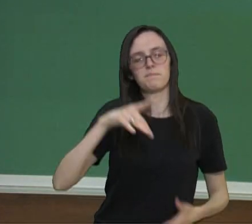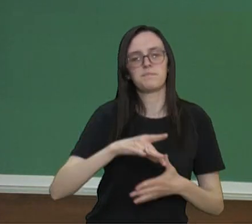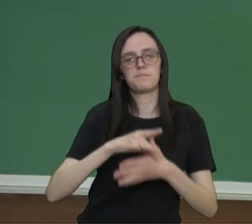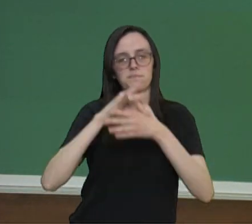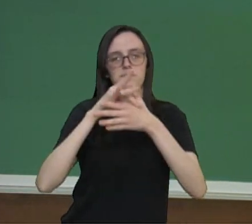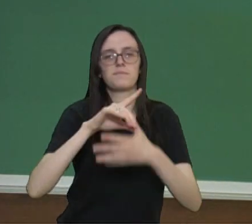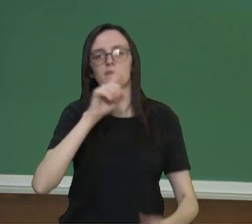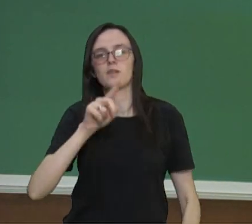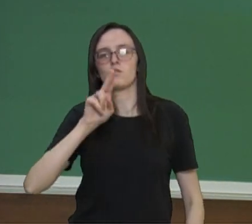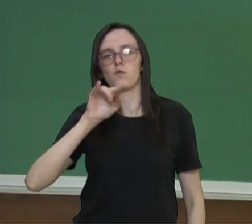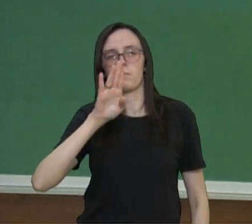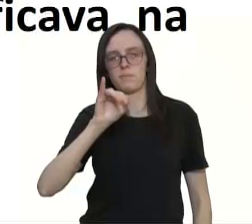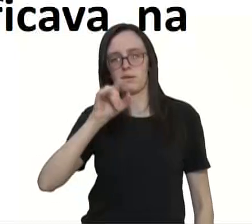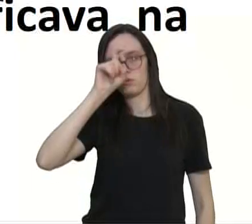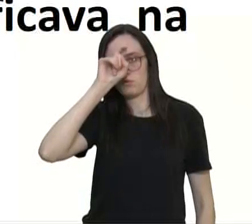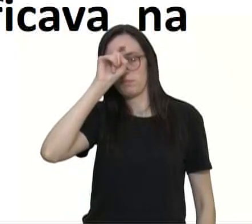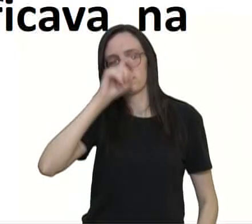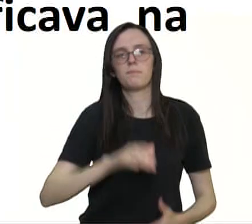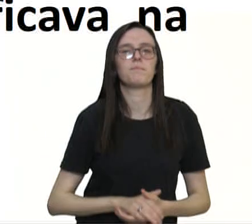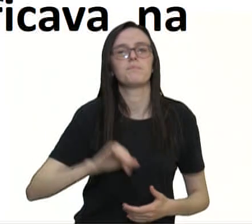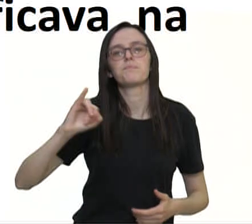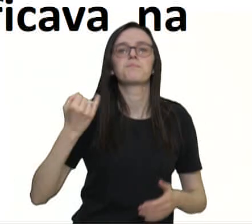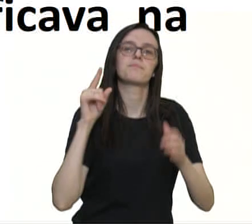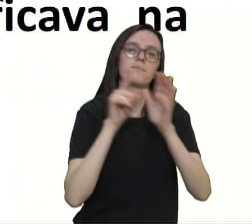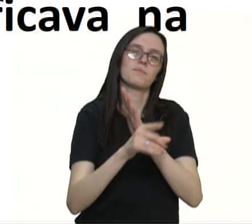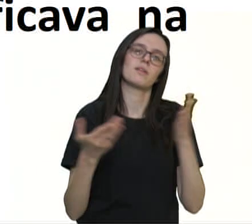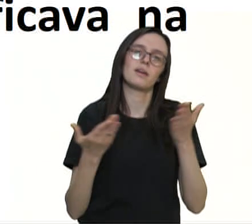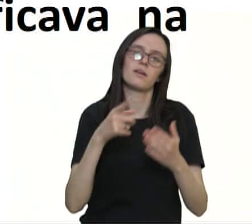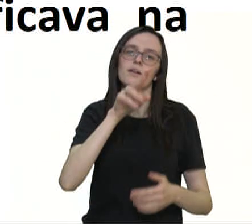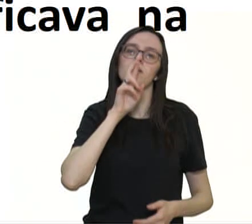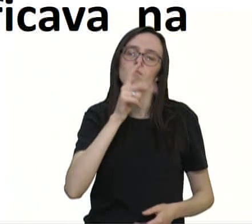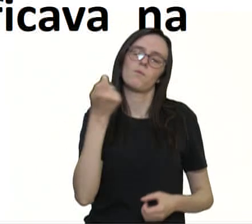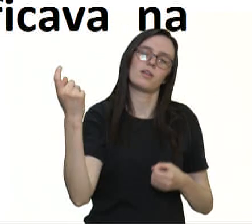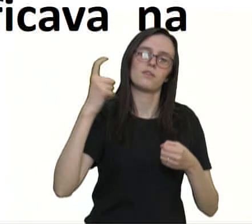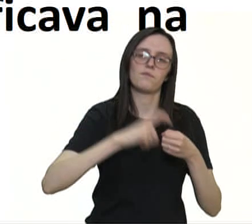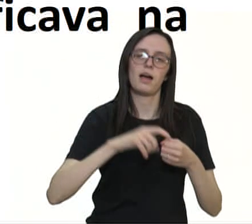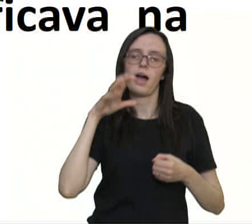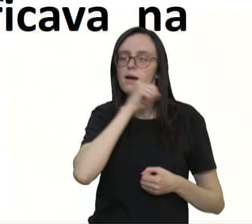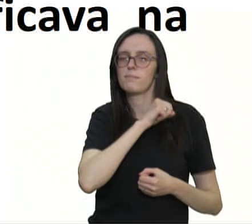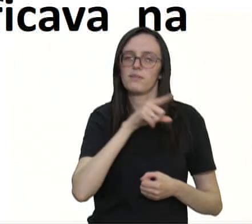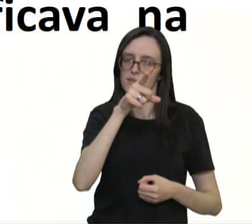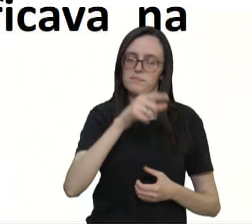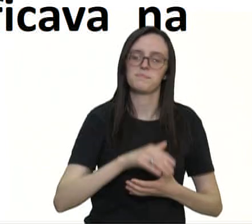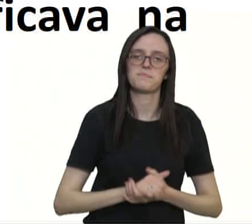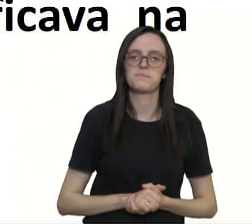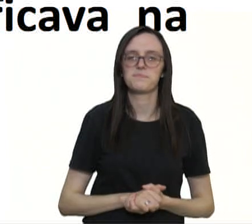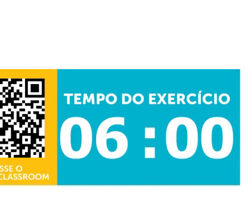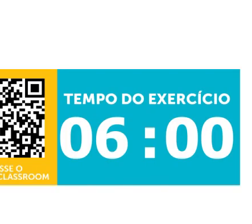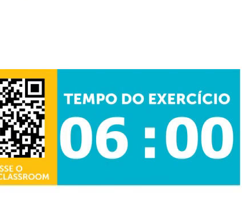o Zumbi. Certo? Exercício para você responder e a gente já volta bem rapidinho. Vai lá!